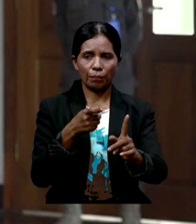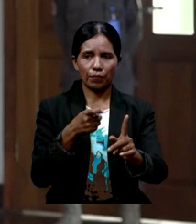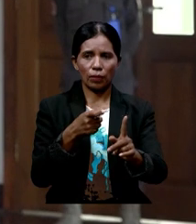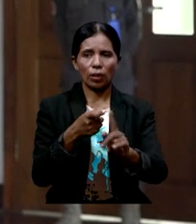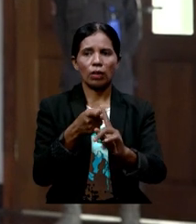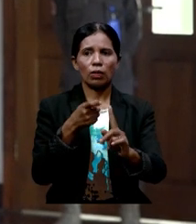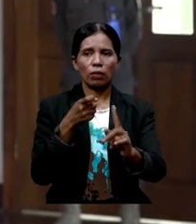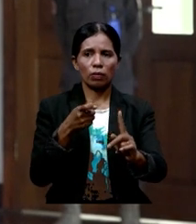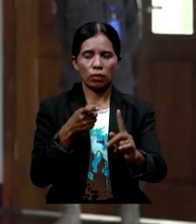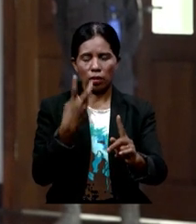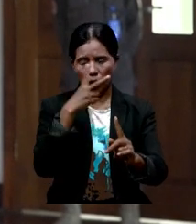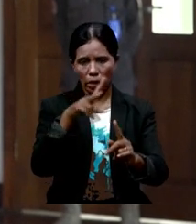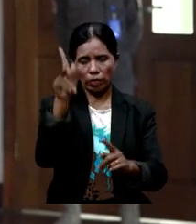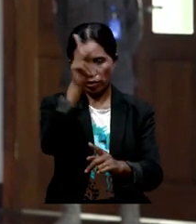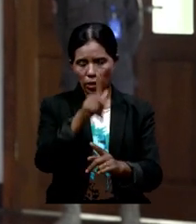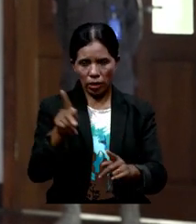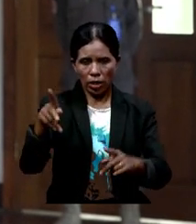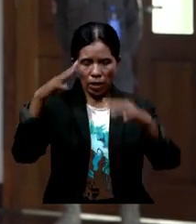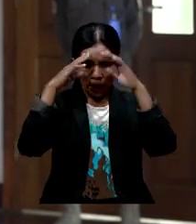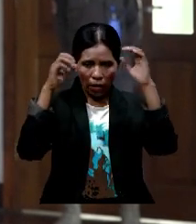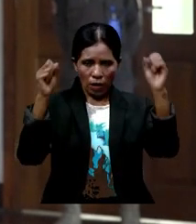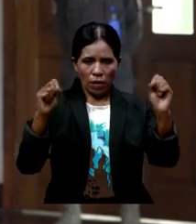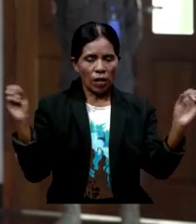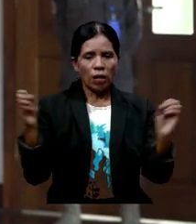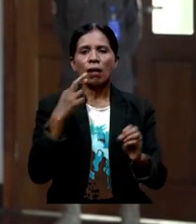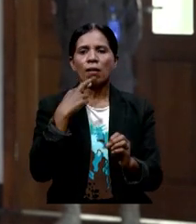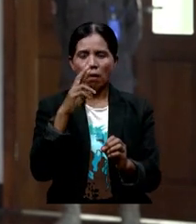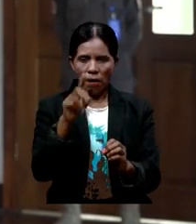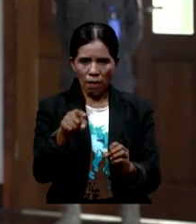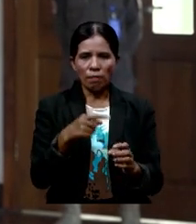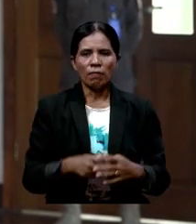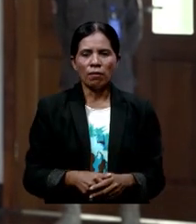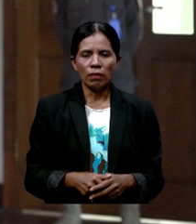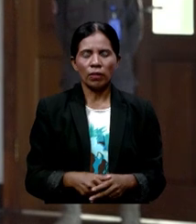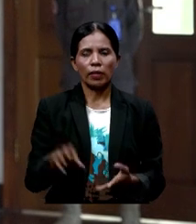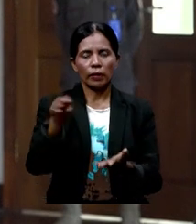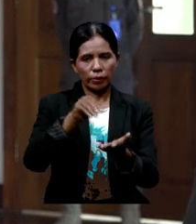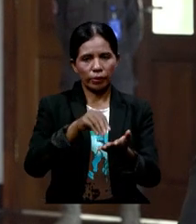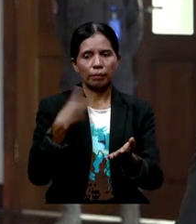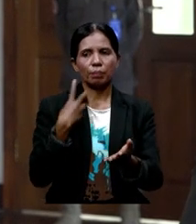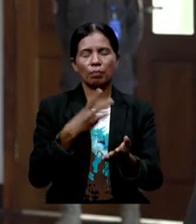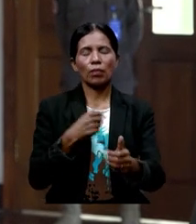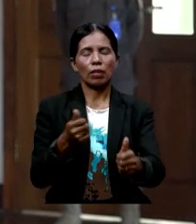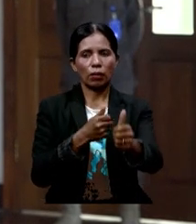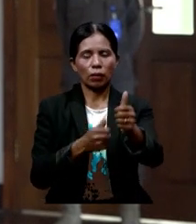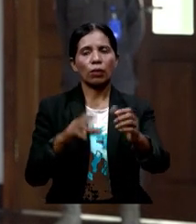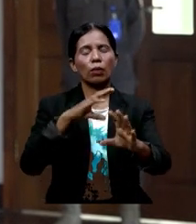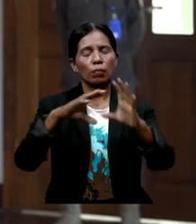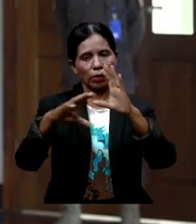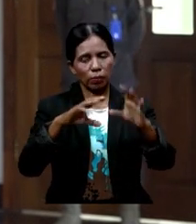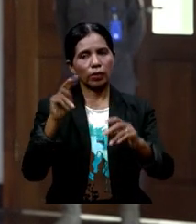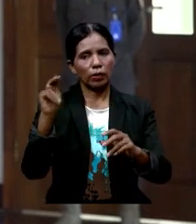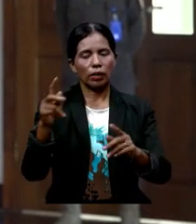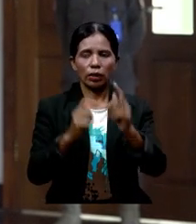fungsi fiskalisasi bagi presiden republik rasim hatam ya kami cukup ridane ini komunikasi masnya saya kasih ridane tribunal